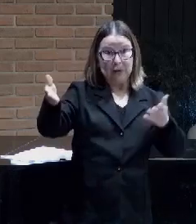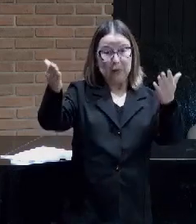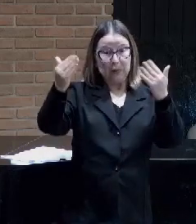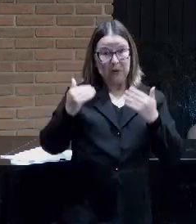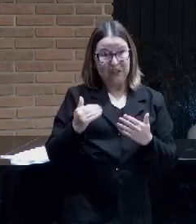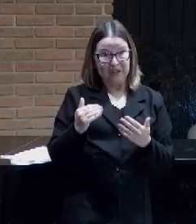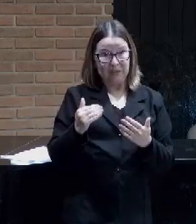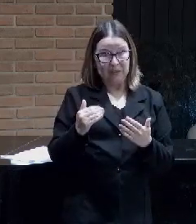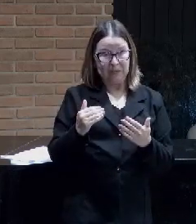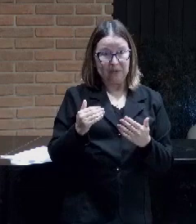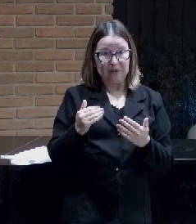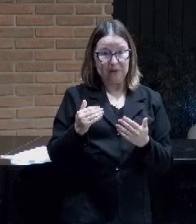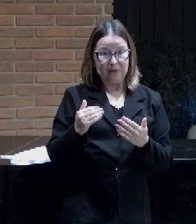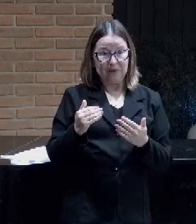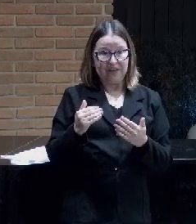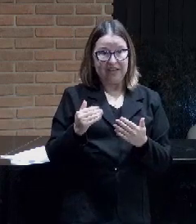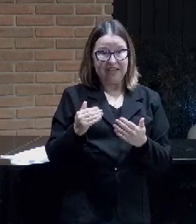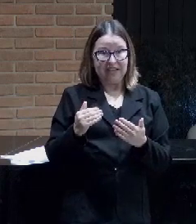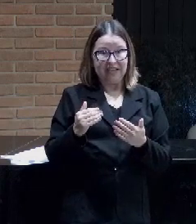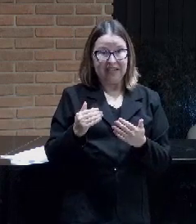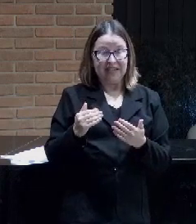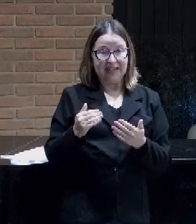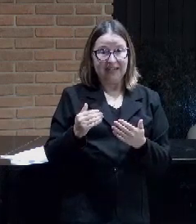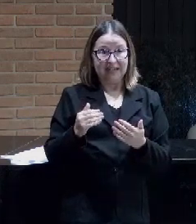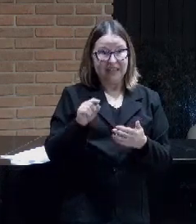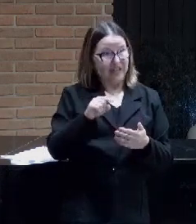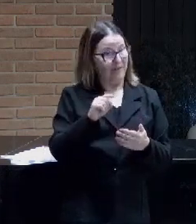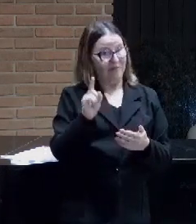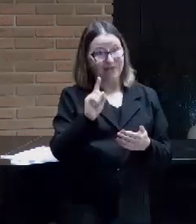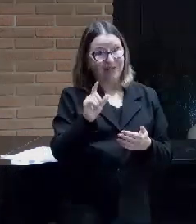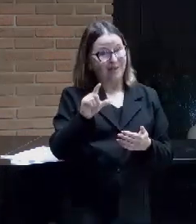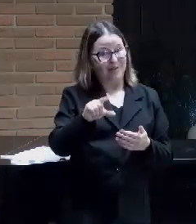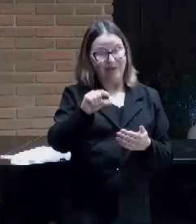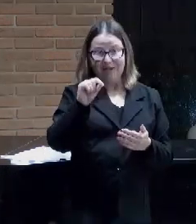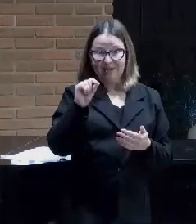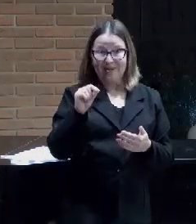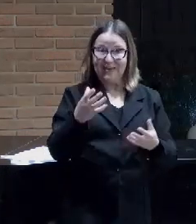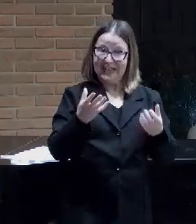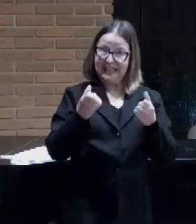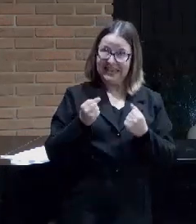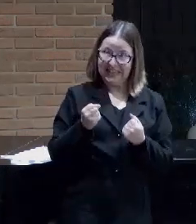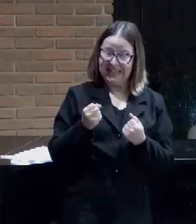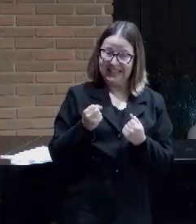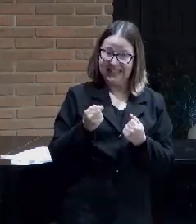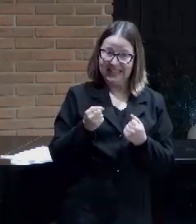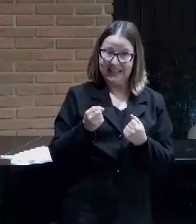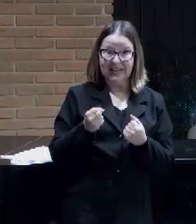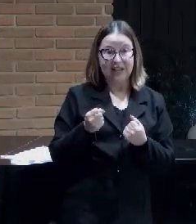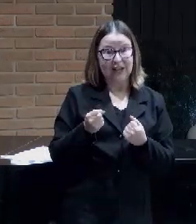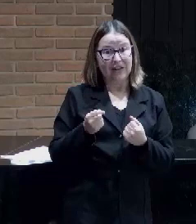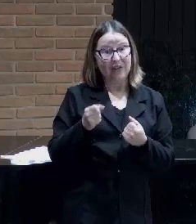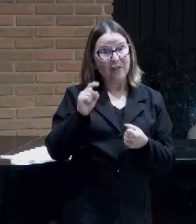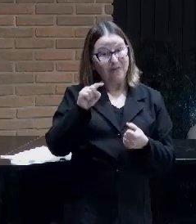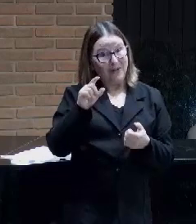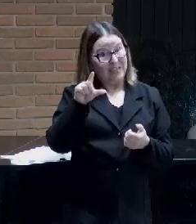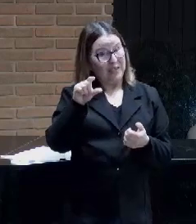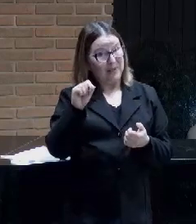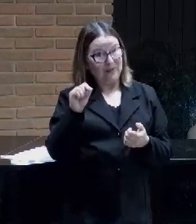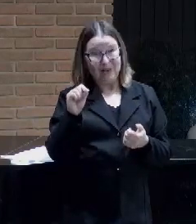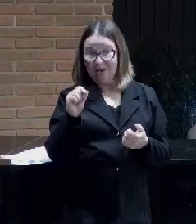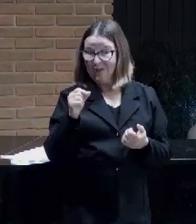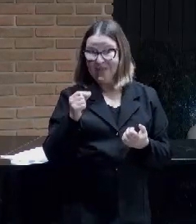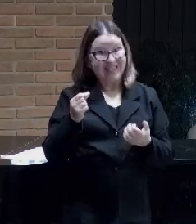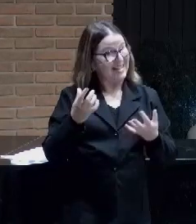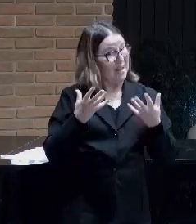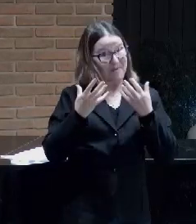escolha. Pronto, você acabou de escolher a vontade, não fazer a vontade de Deus. E a pergunta que eu faço nessa manhã para vocês é o que eu